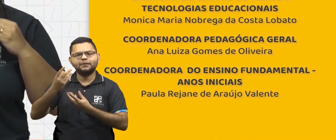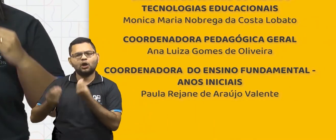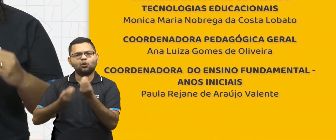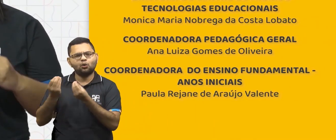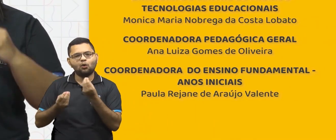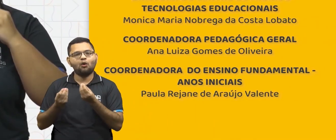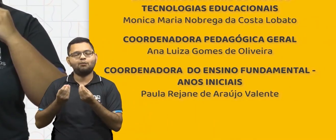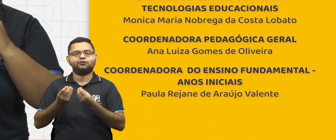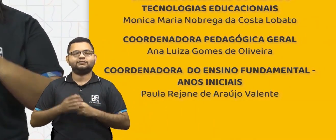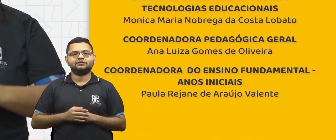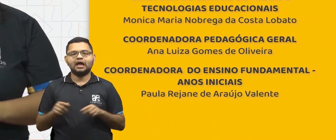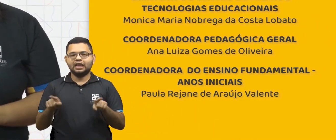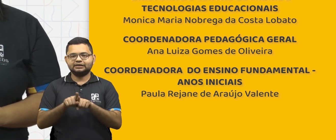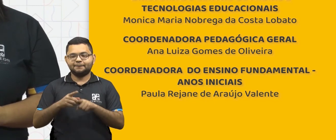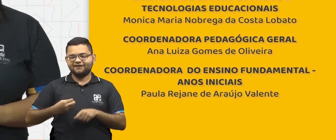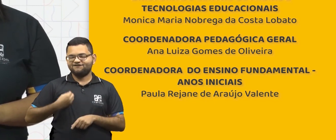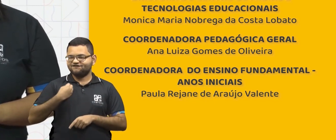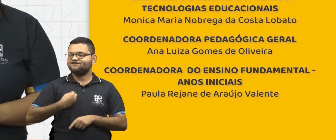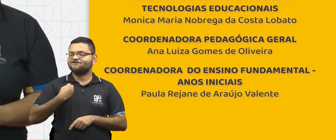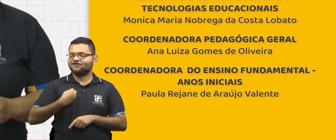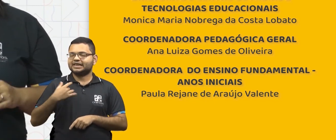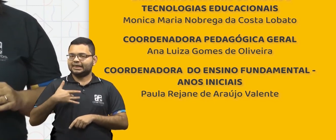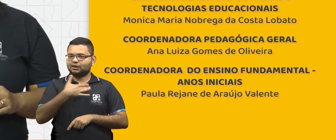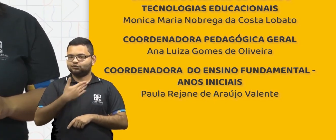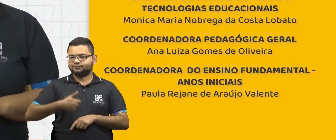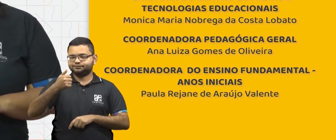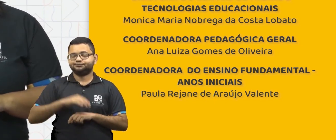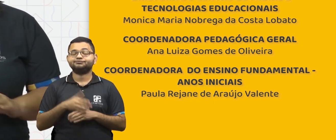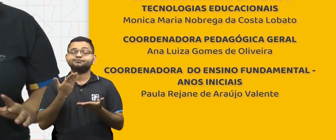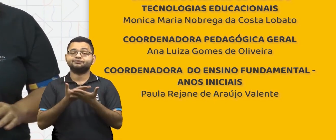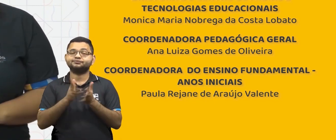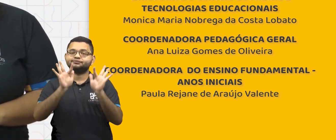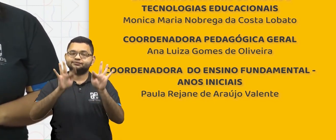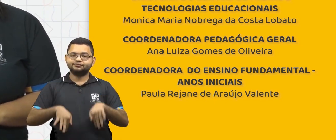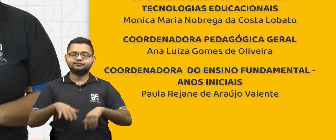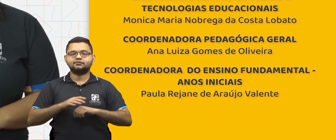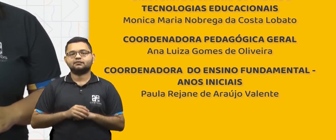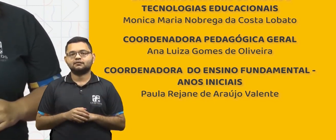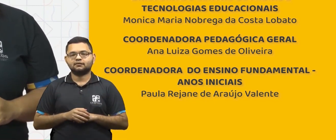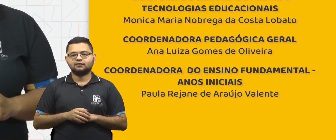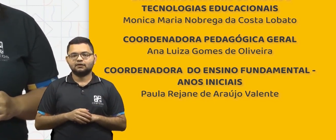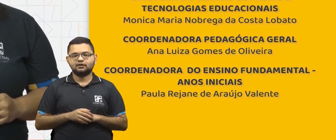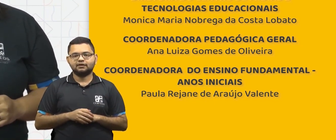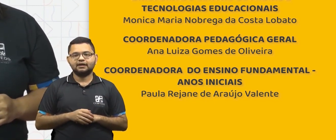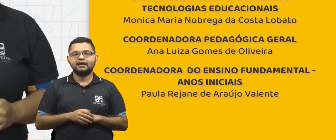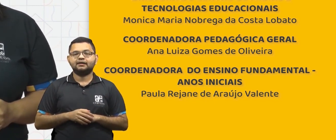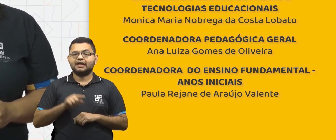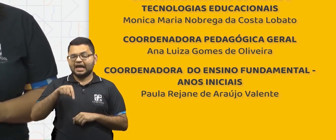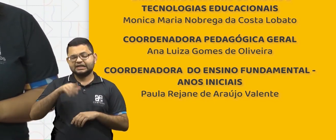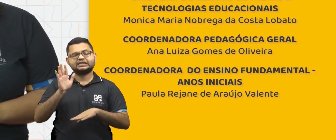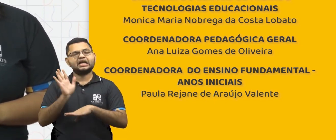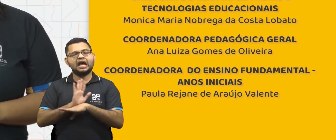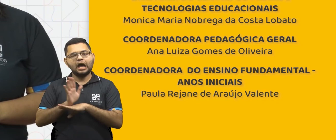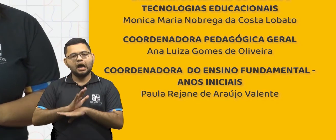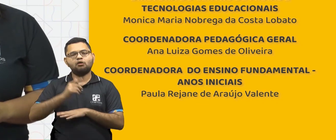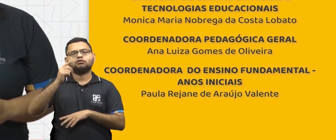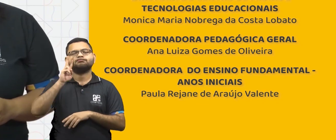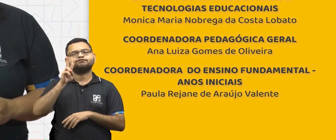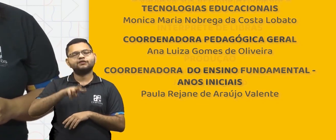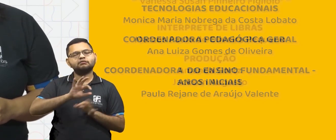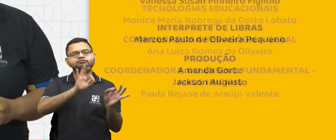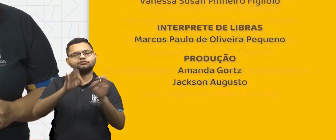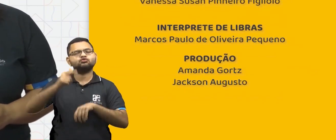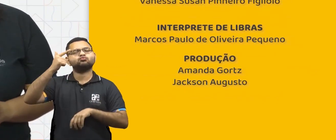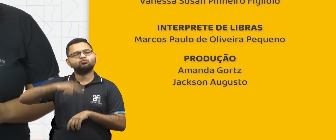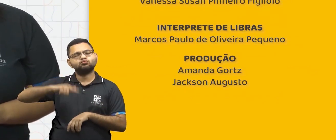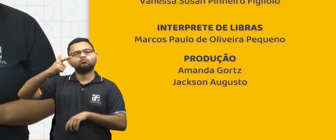e maneiras de conservação da vida? A nossa aula vai ficando por aqui. Veja e reveja essa videoaula